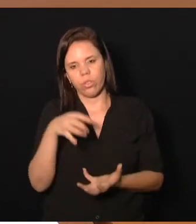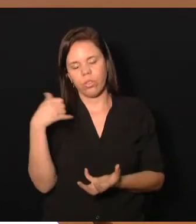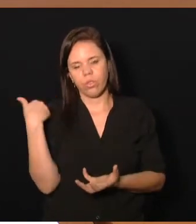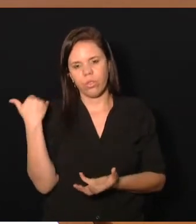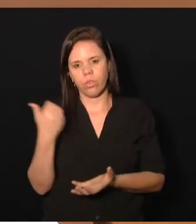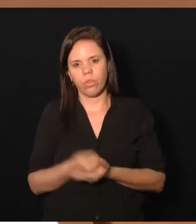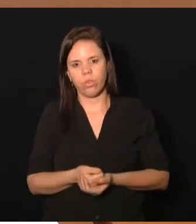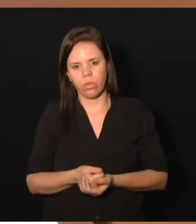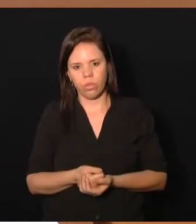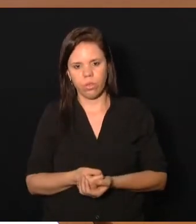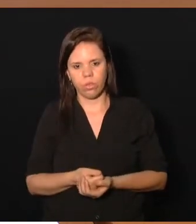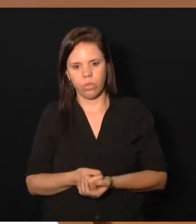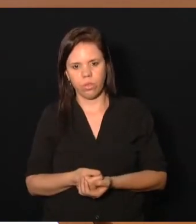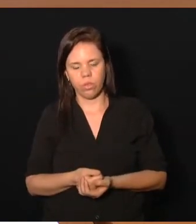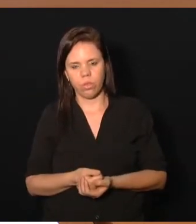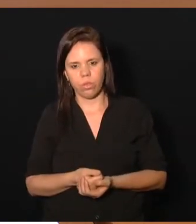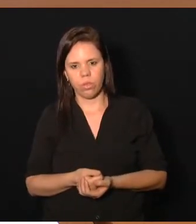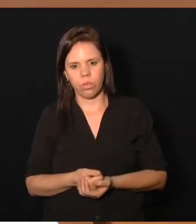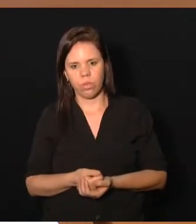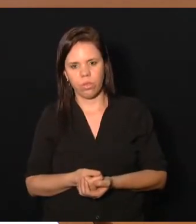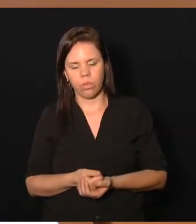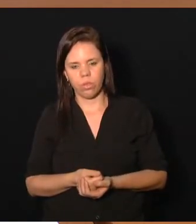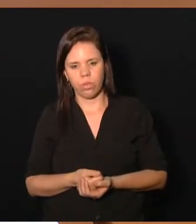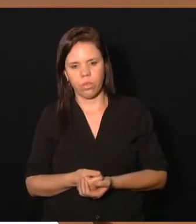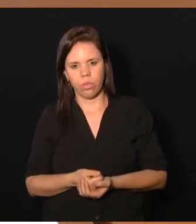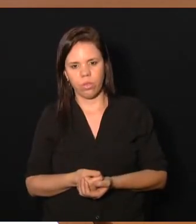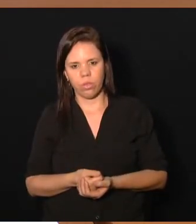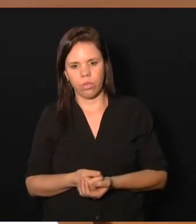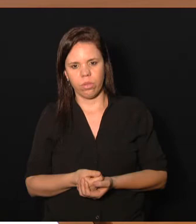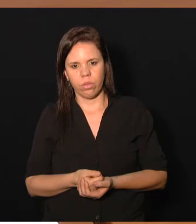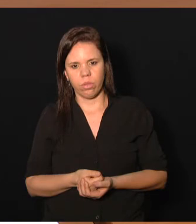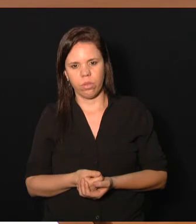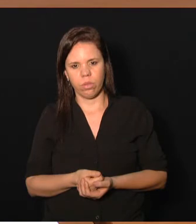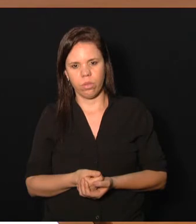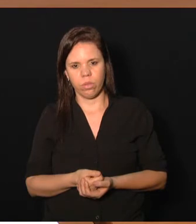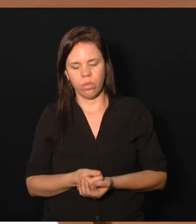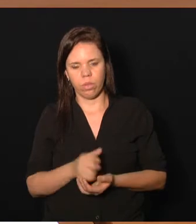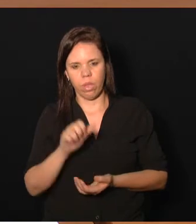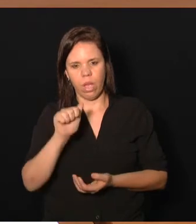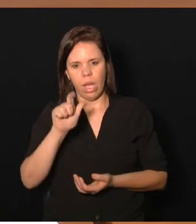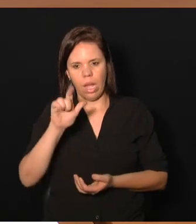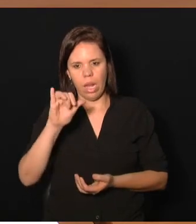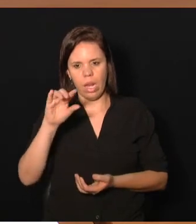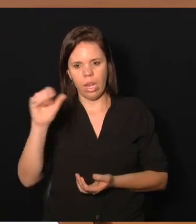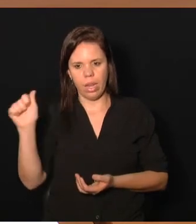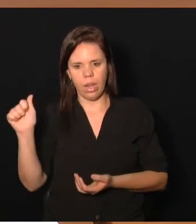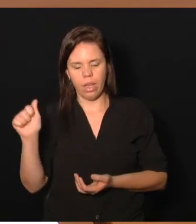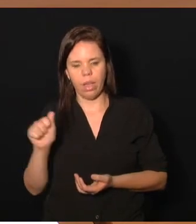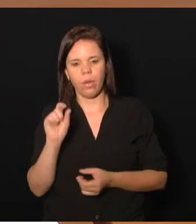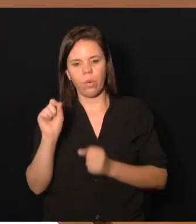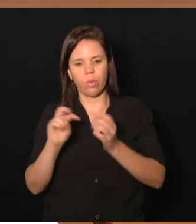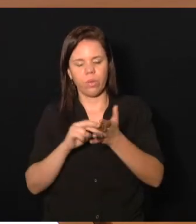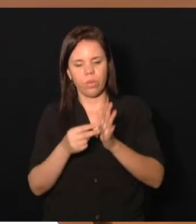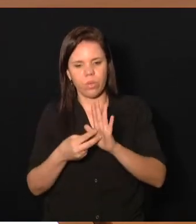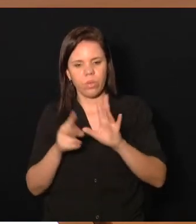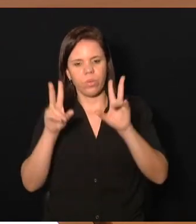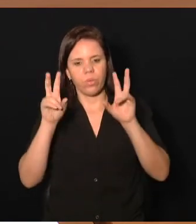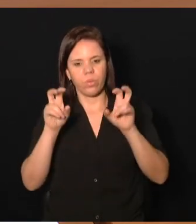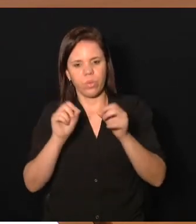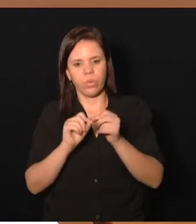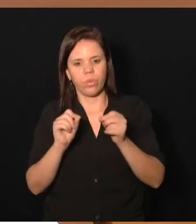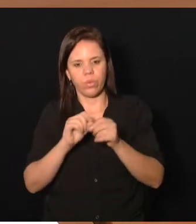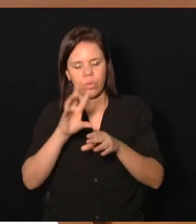lá, as alíneas. A linha A, opinar e ou emitir parecer sobre